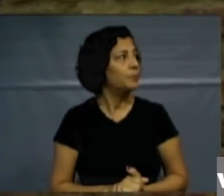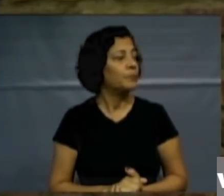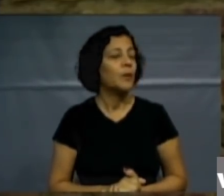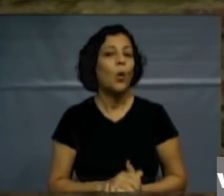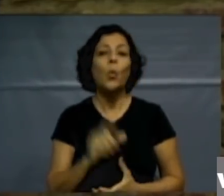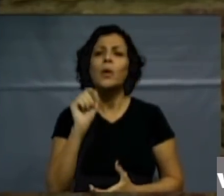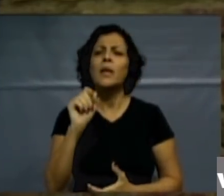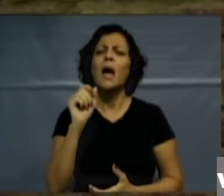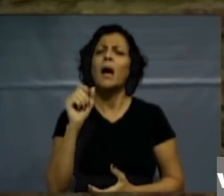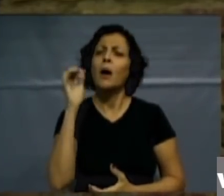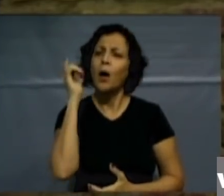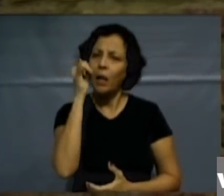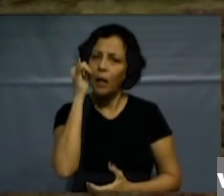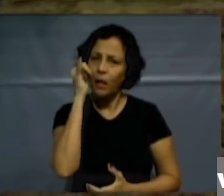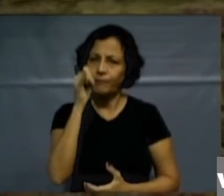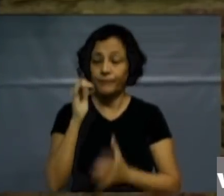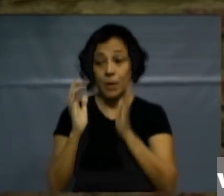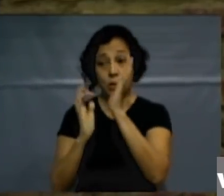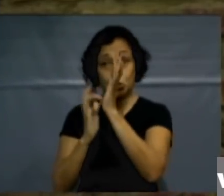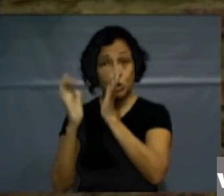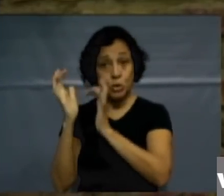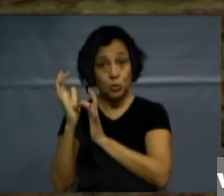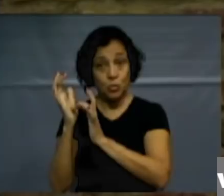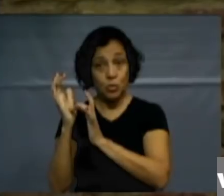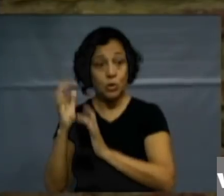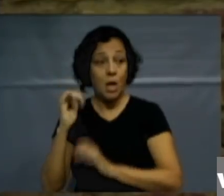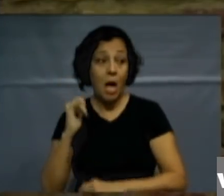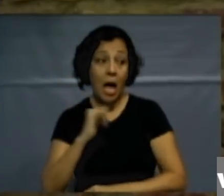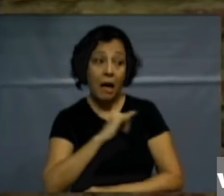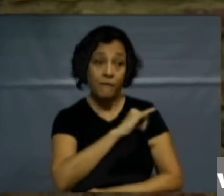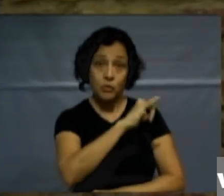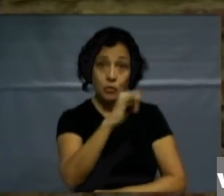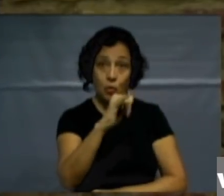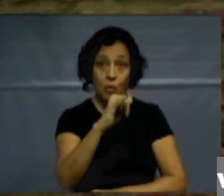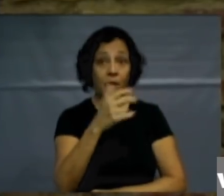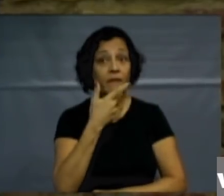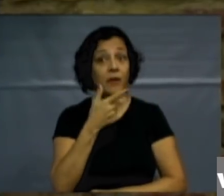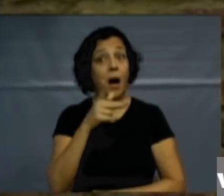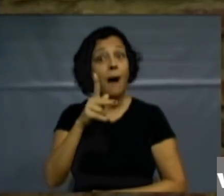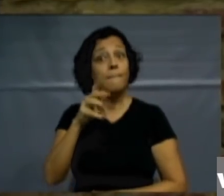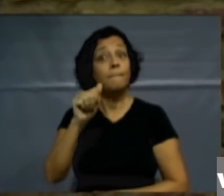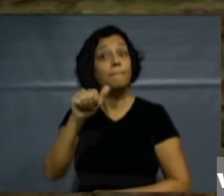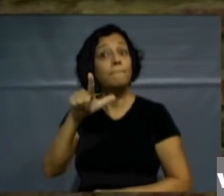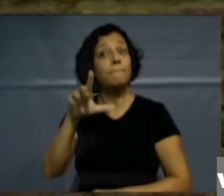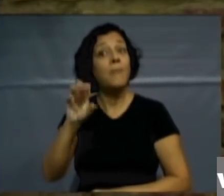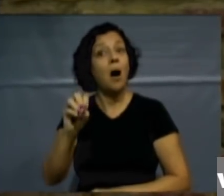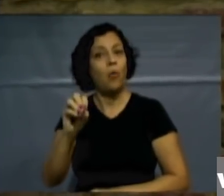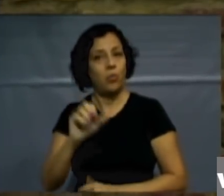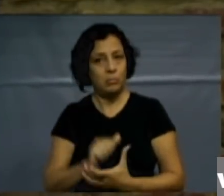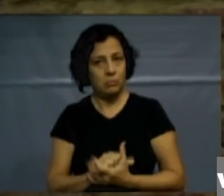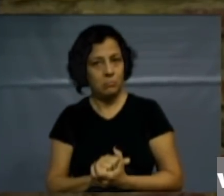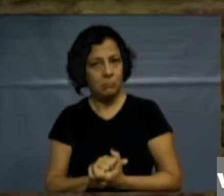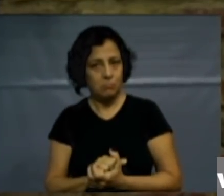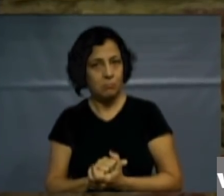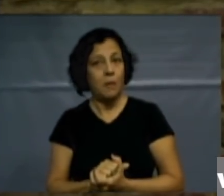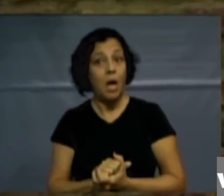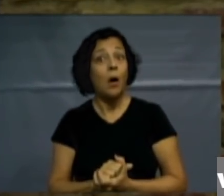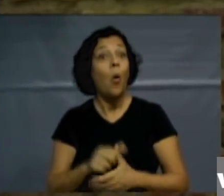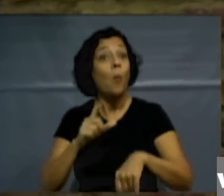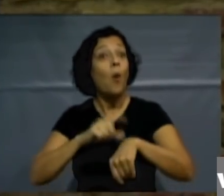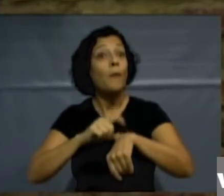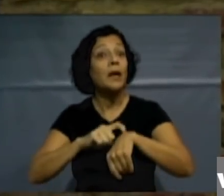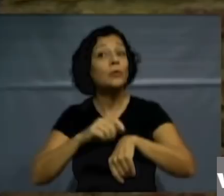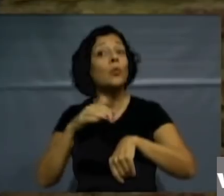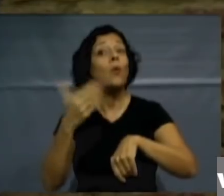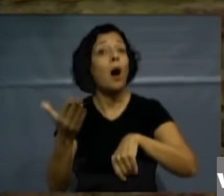certa feita, Jesus avisou que viria um Paulo, que chegaria um Paulo. Sabe quando? Quando ele, no